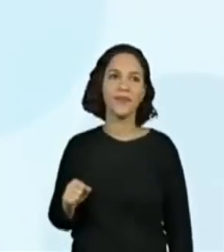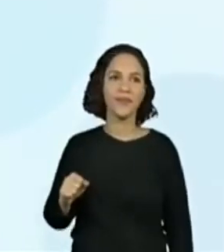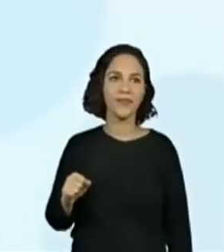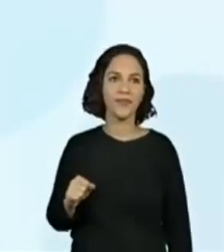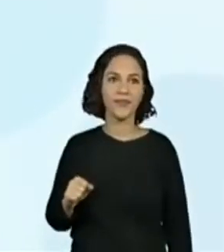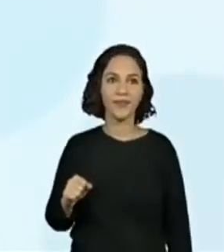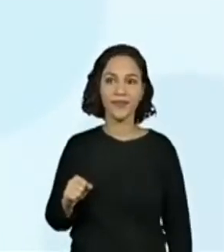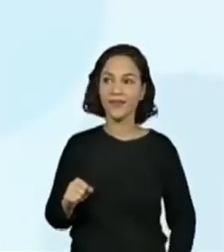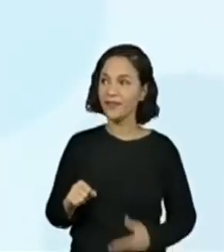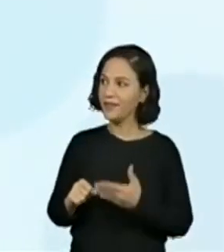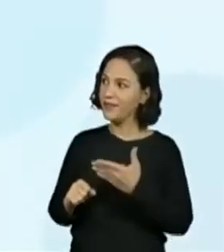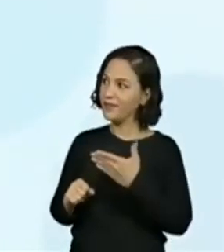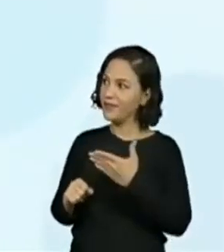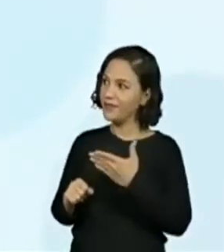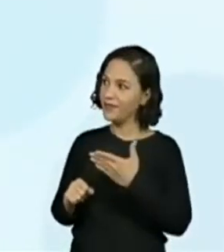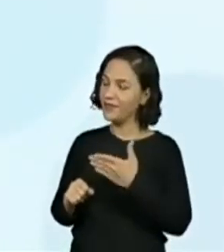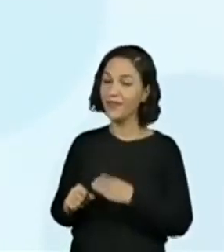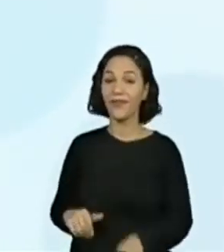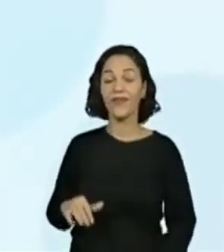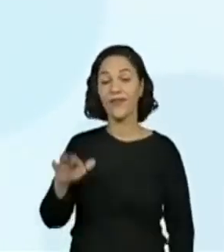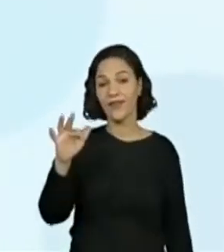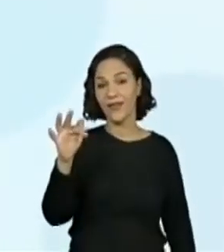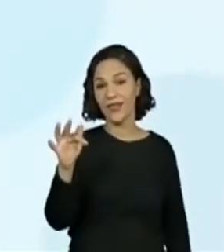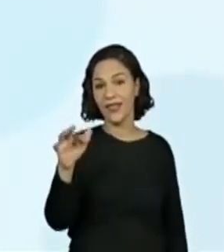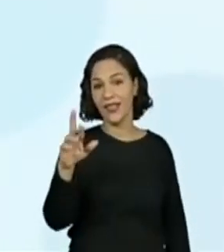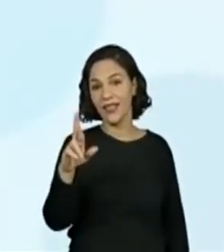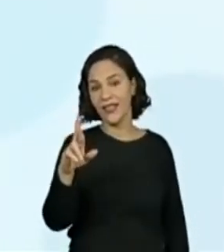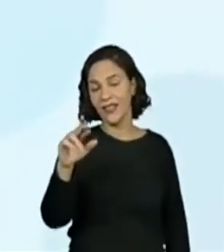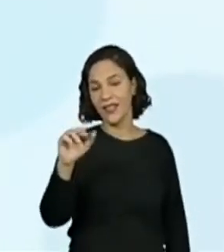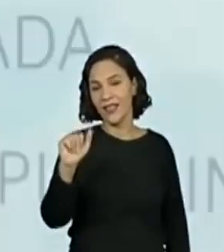Fran. Olha o Fran da Franciele. Go.